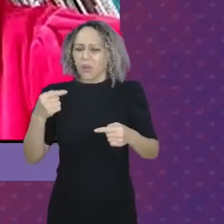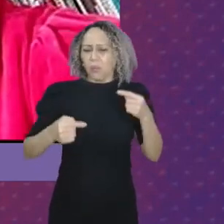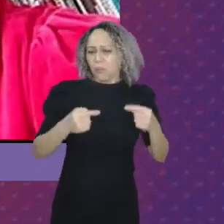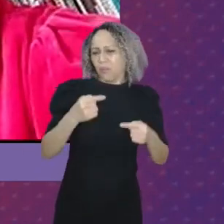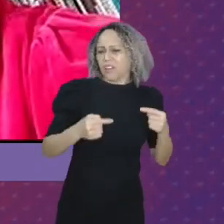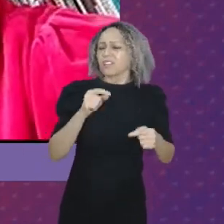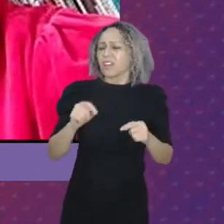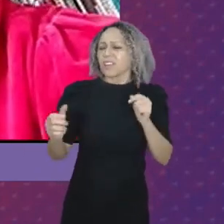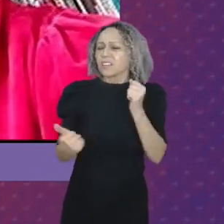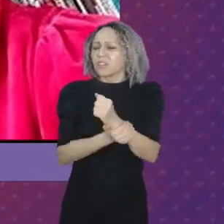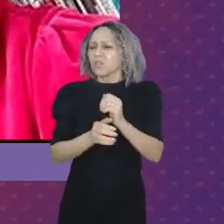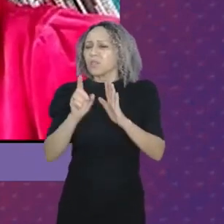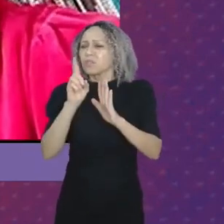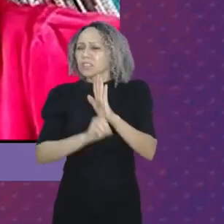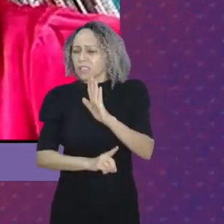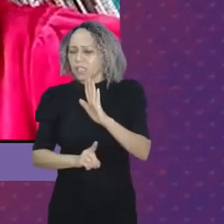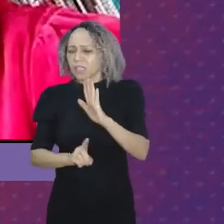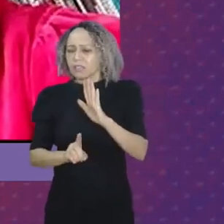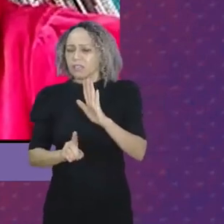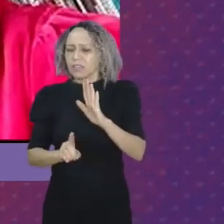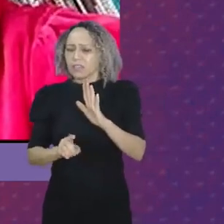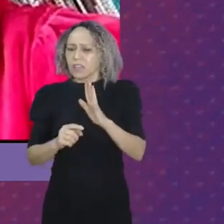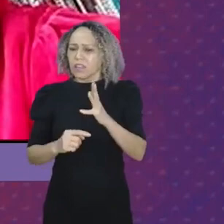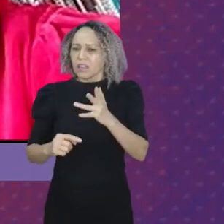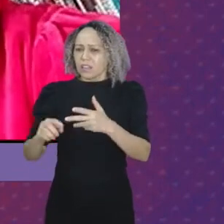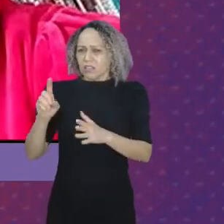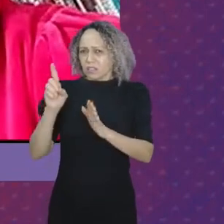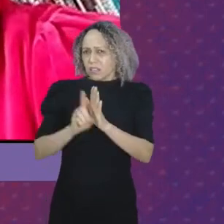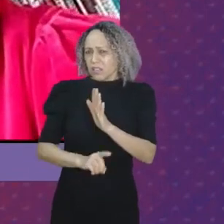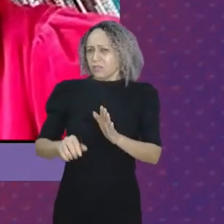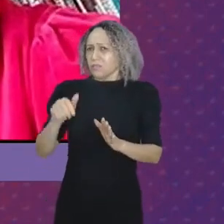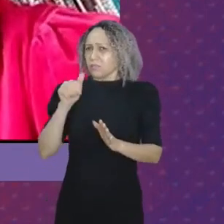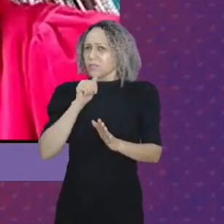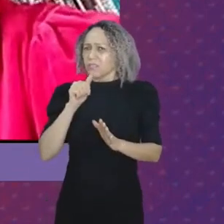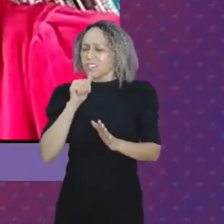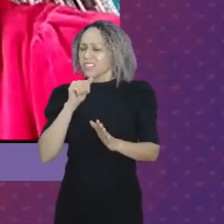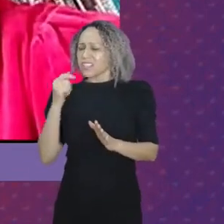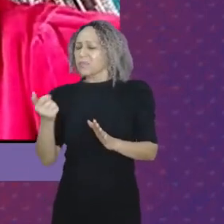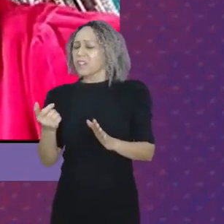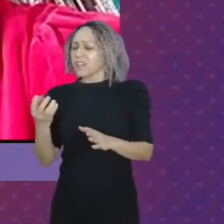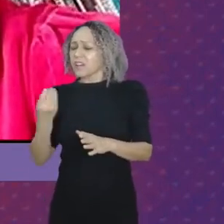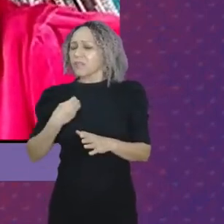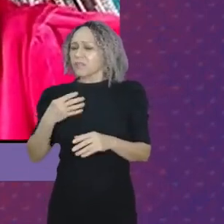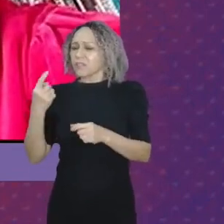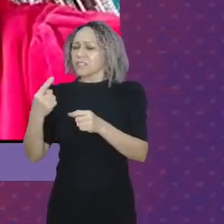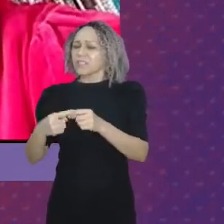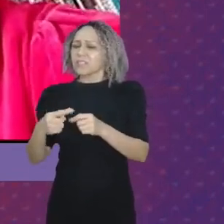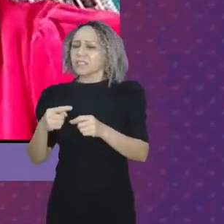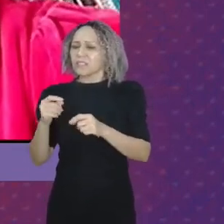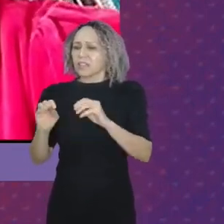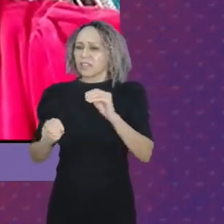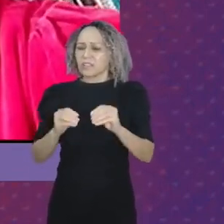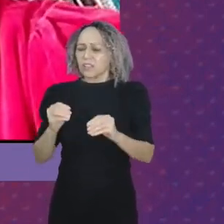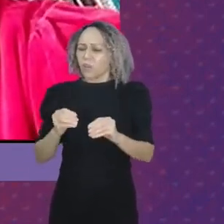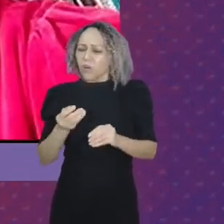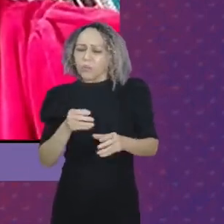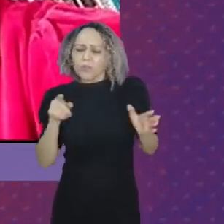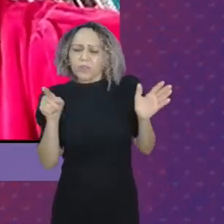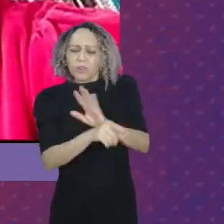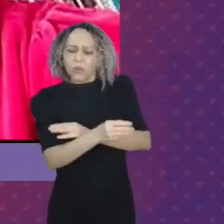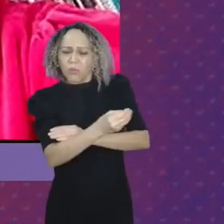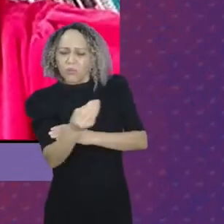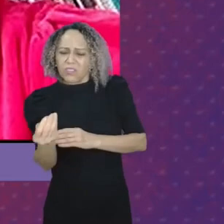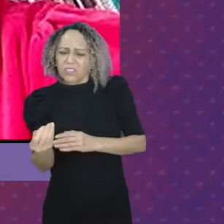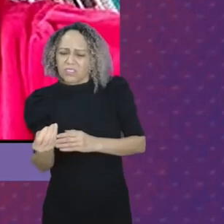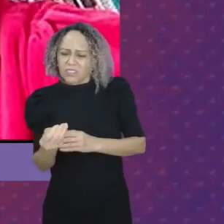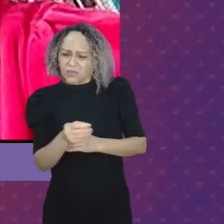assegurem direitos, entre os quais o direito à cidade. Como vocês pensam a garantia de direito no que se refere